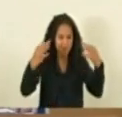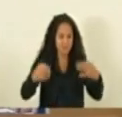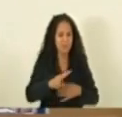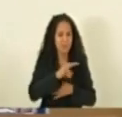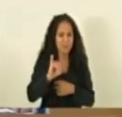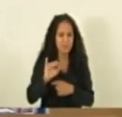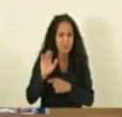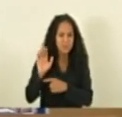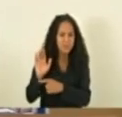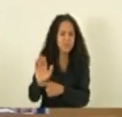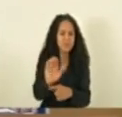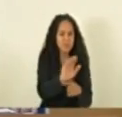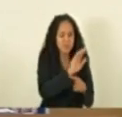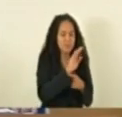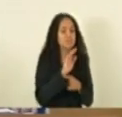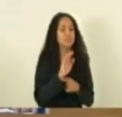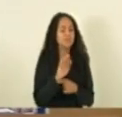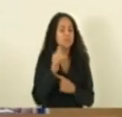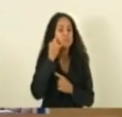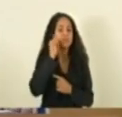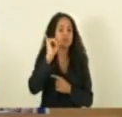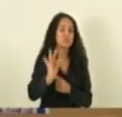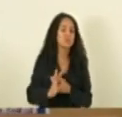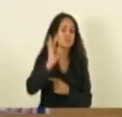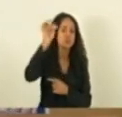pode ajudar muito a evitar esse tipo